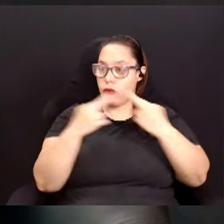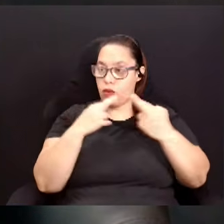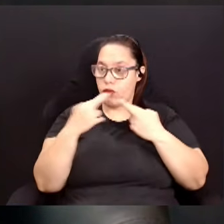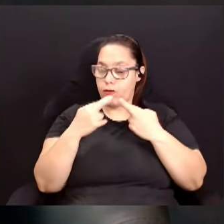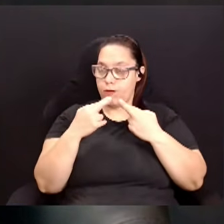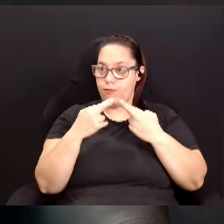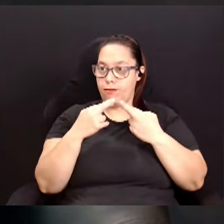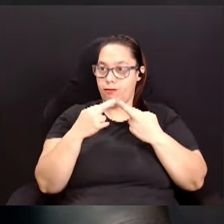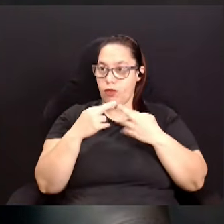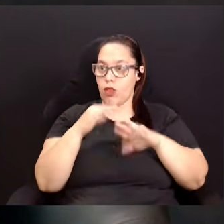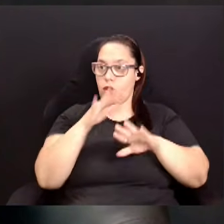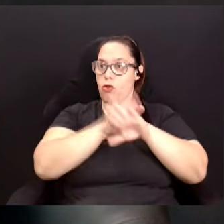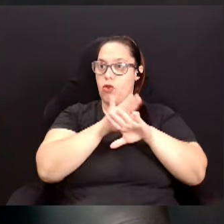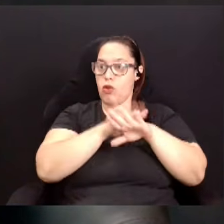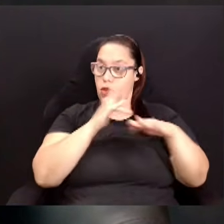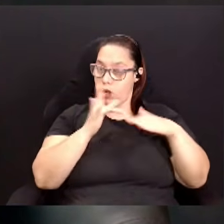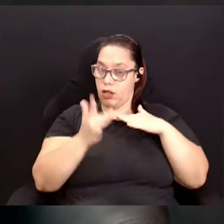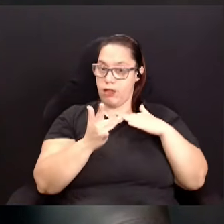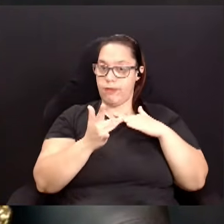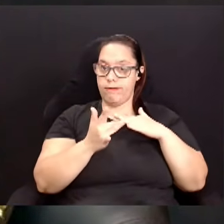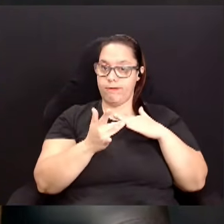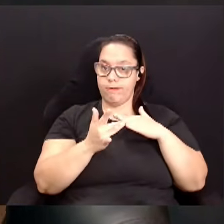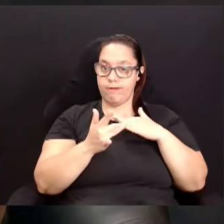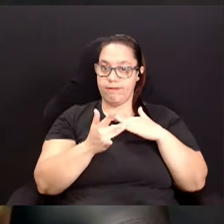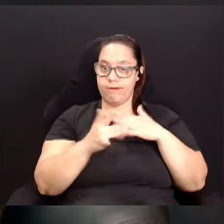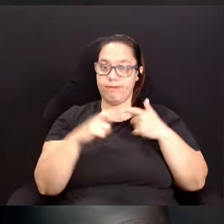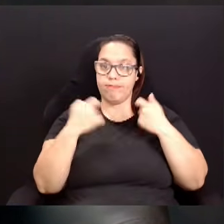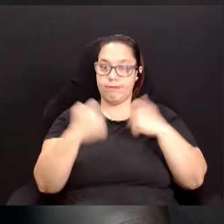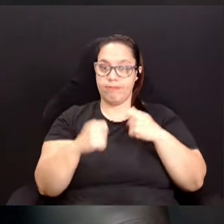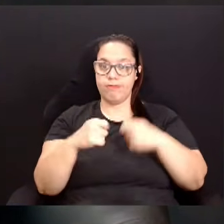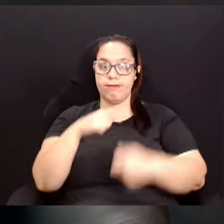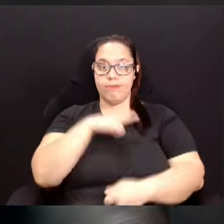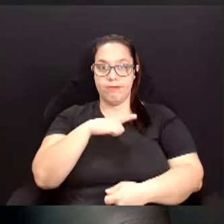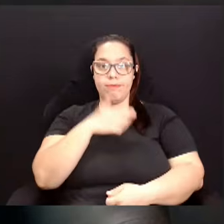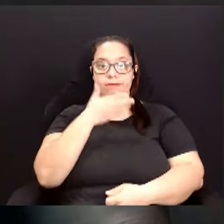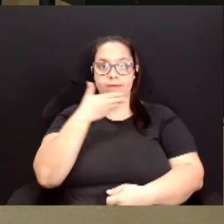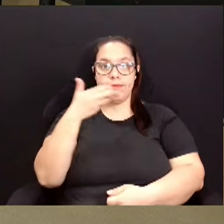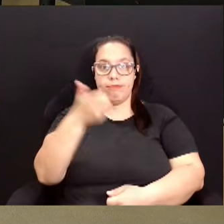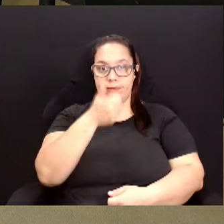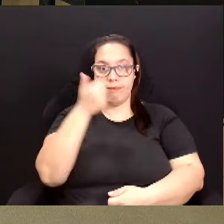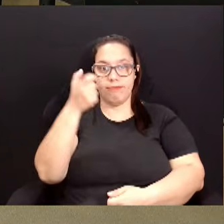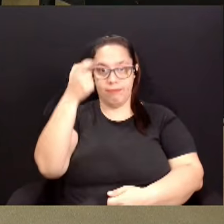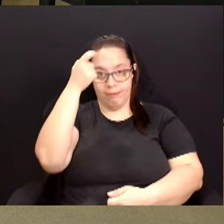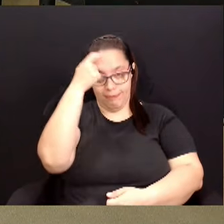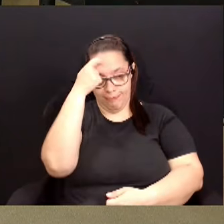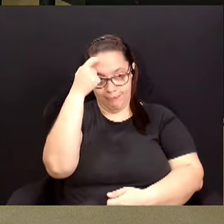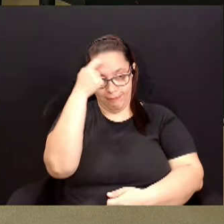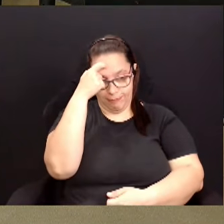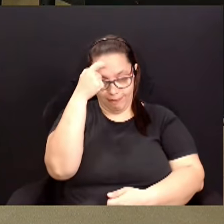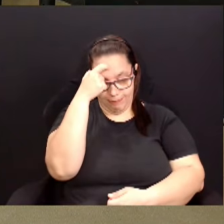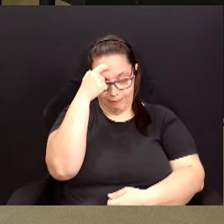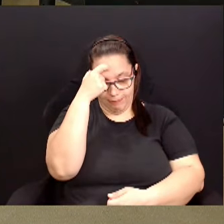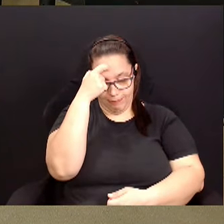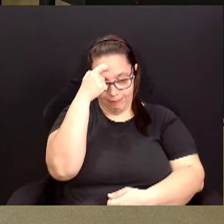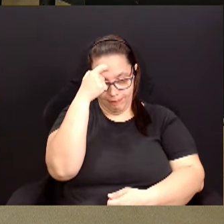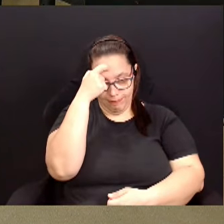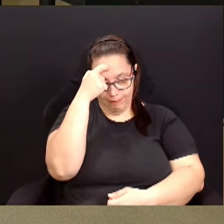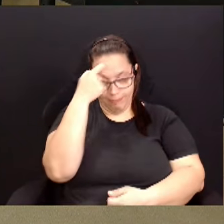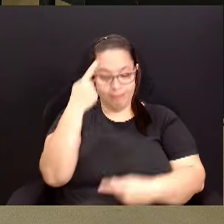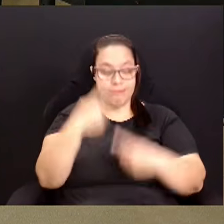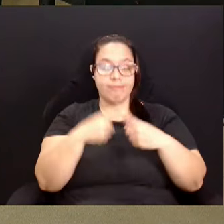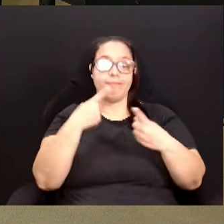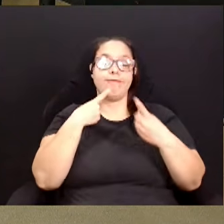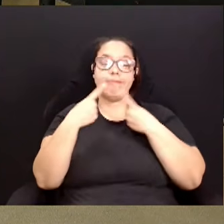essa a questão. Mas a gente precisa exercitar melhor, conscientemente. Isso porque o diálogo, né?